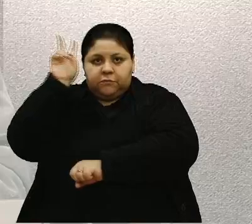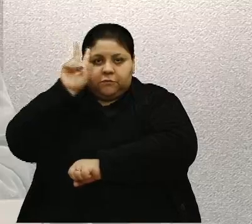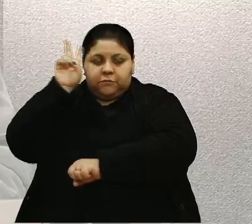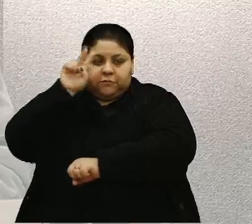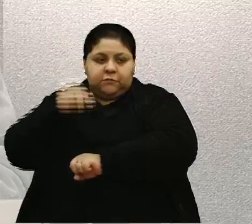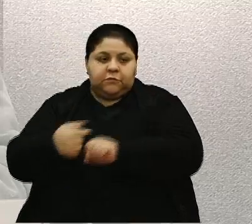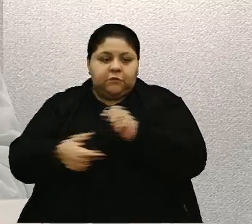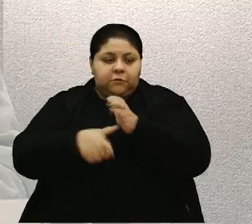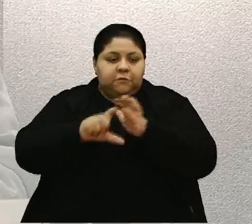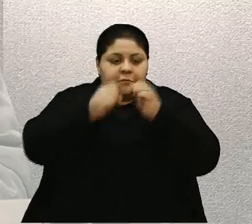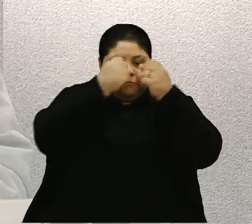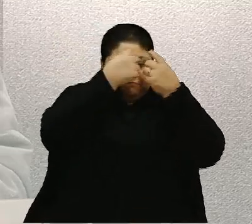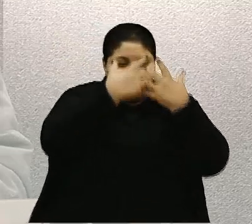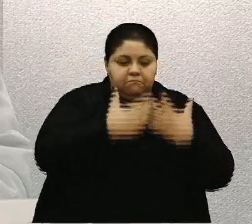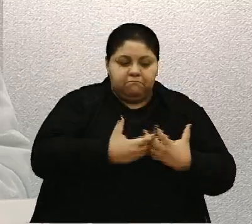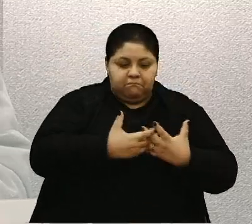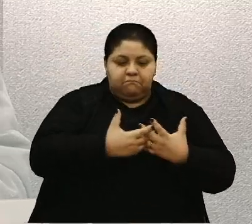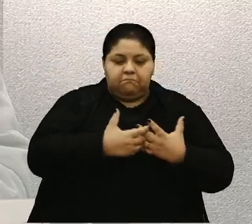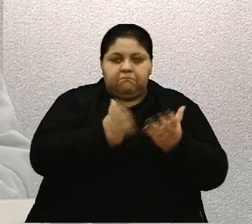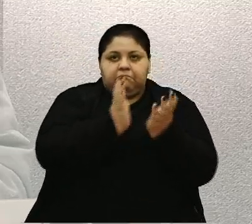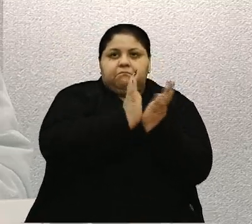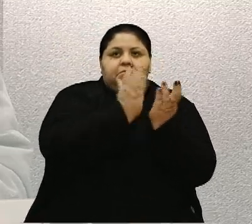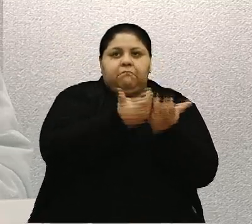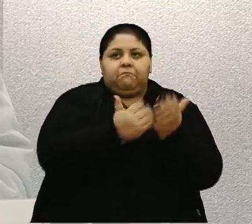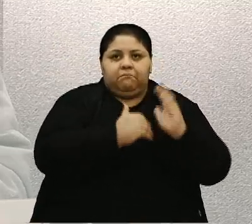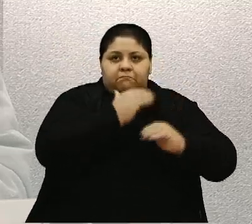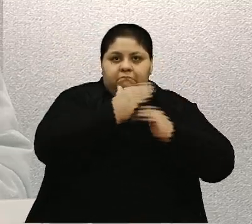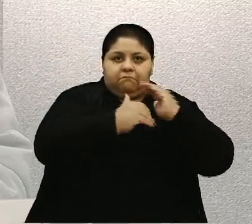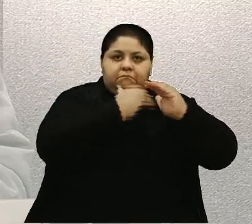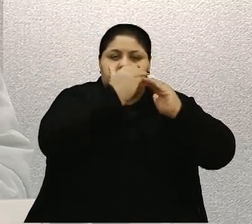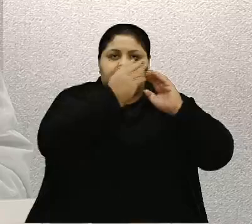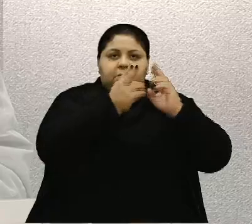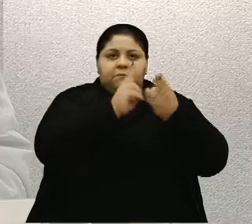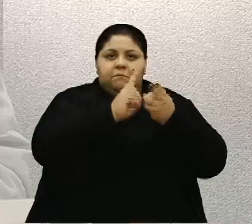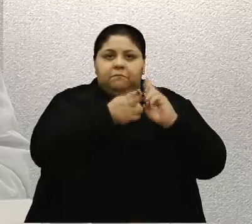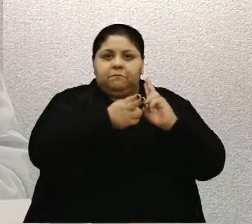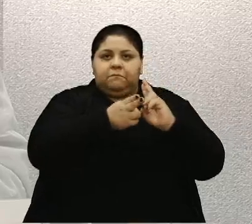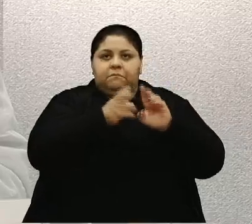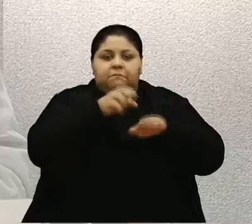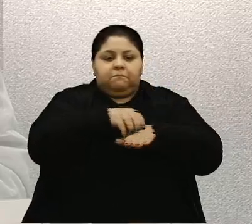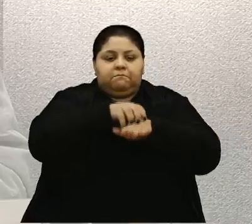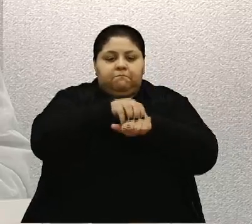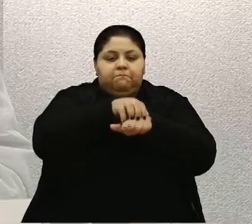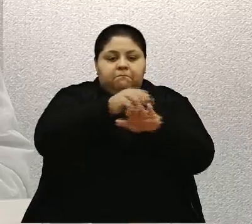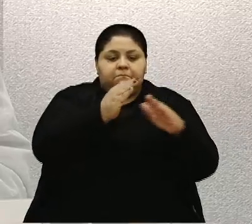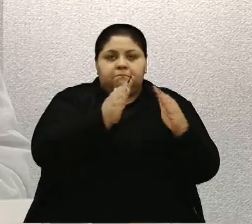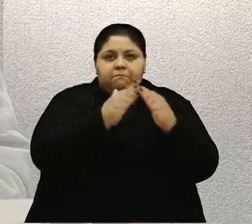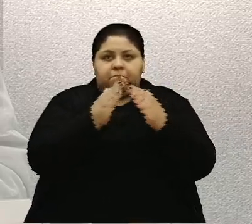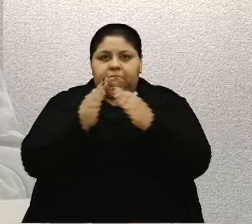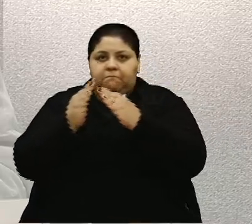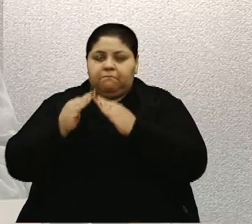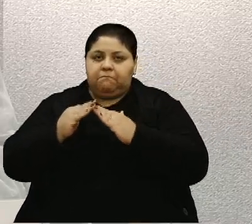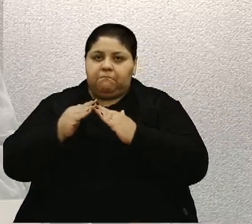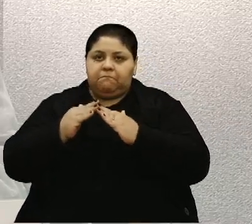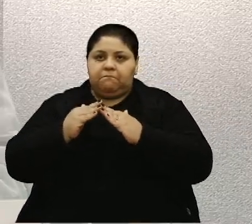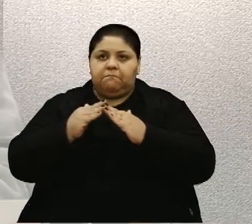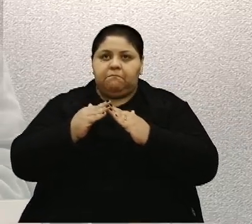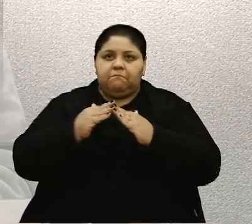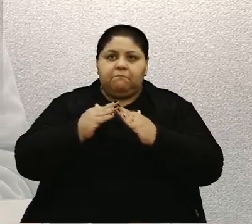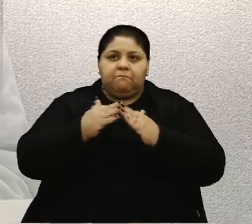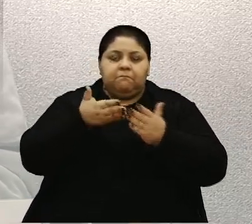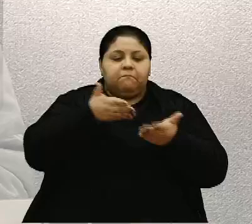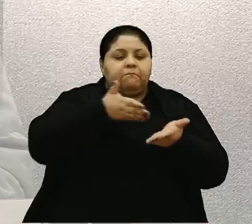Ante o exposto, esta Comissão de Desenvolvimento Urbano, Transporte e Habitação manifesta-se de forma